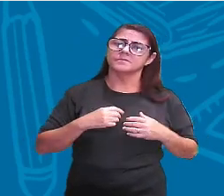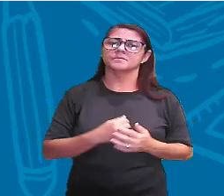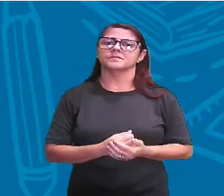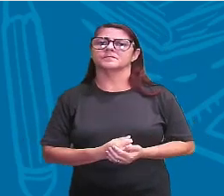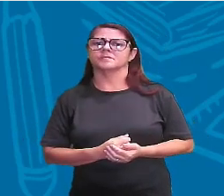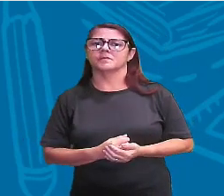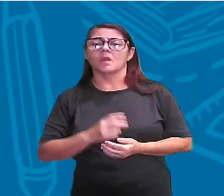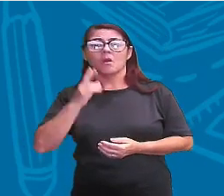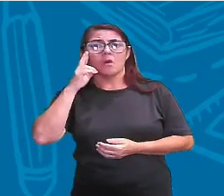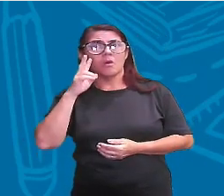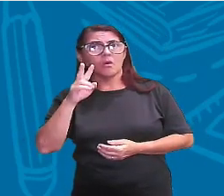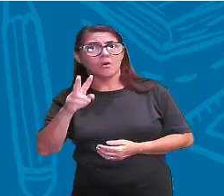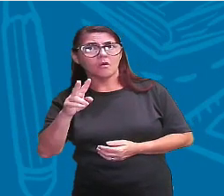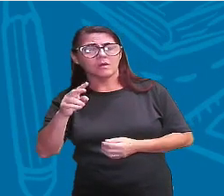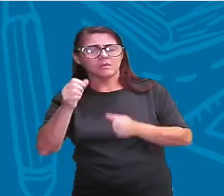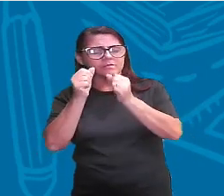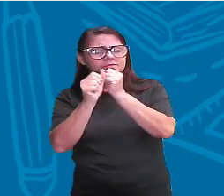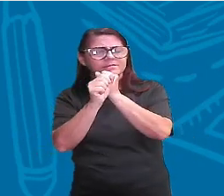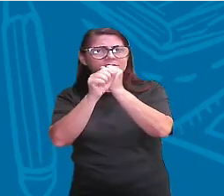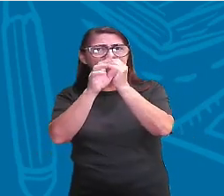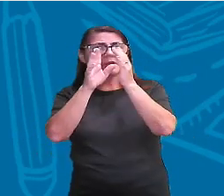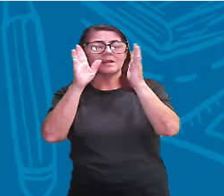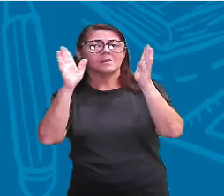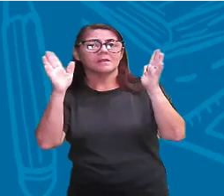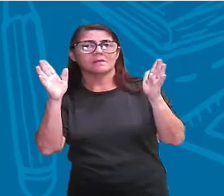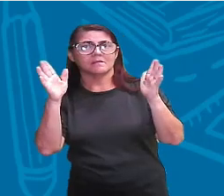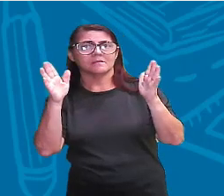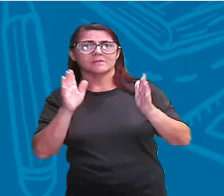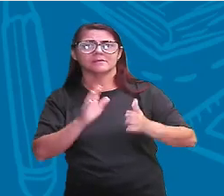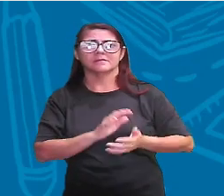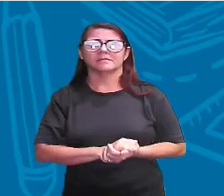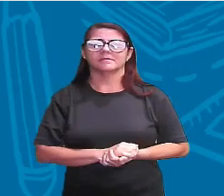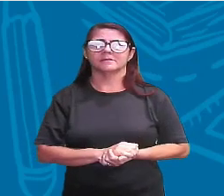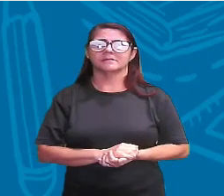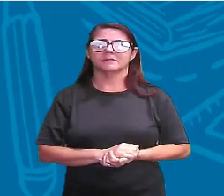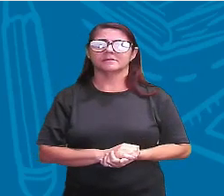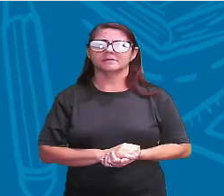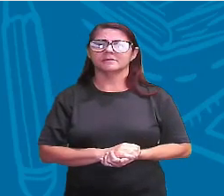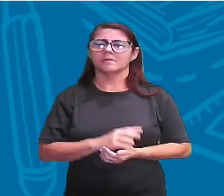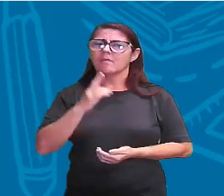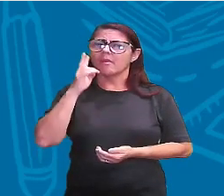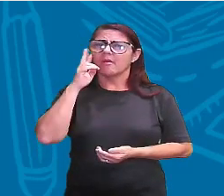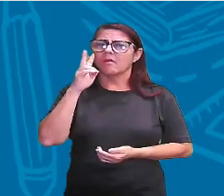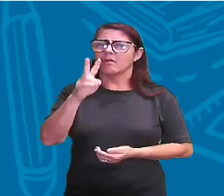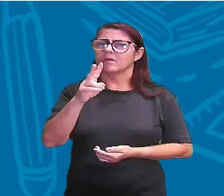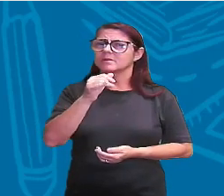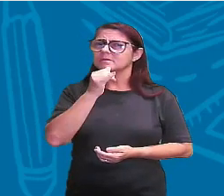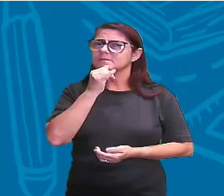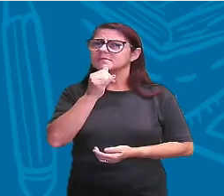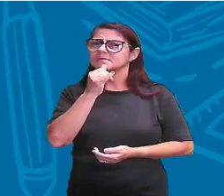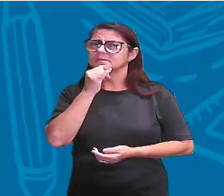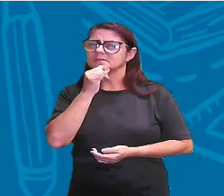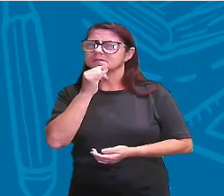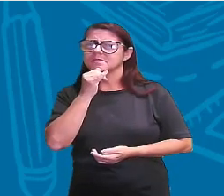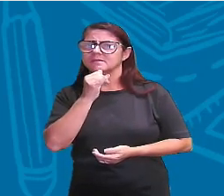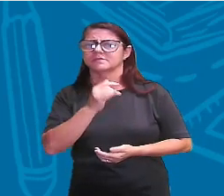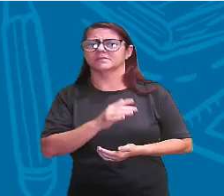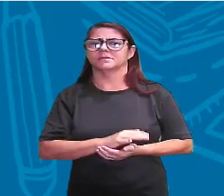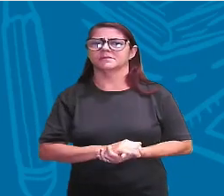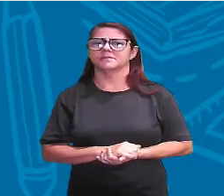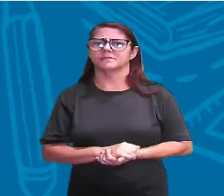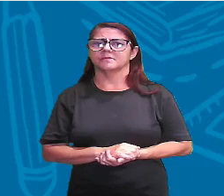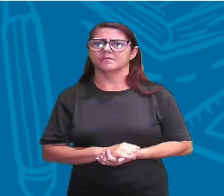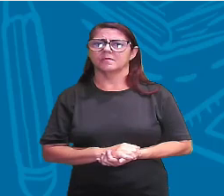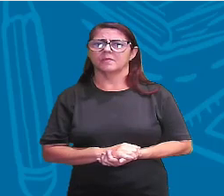vai desenrolar sua mente com relação a essa parte. Vê só, olha o exemplo que a gente tem. I see him at